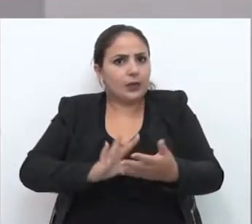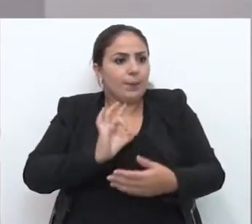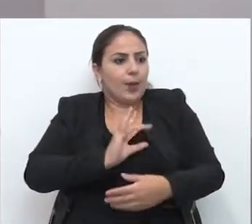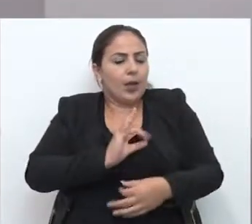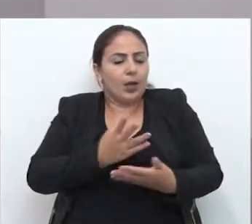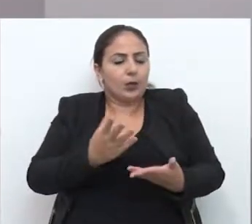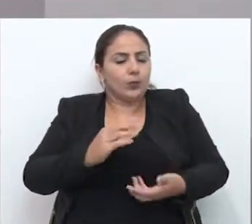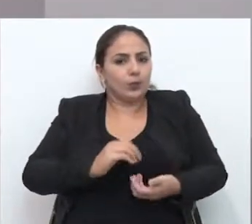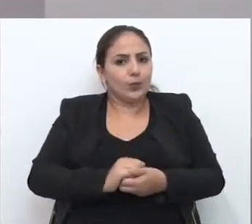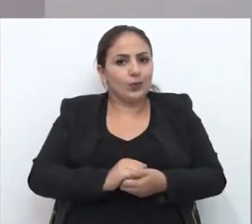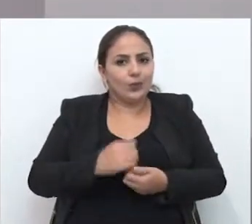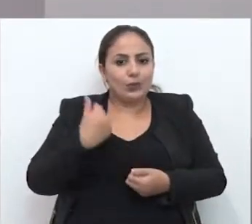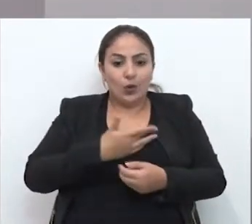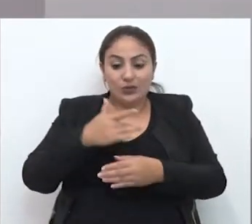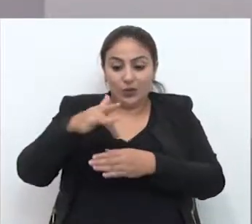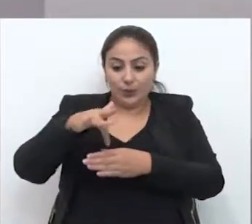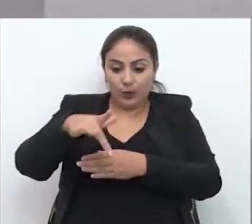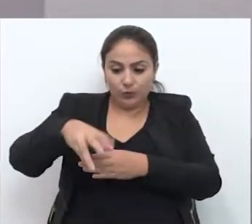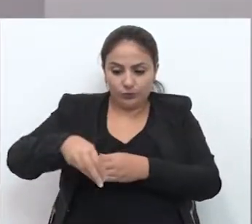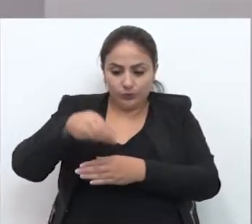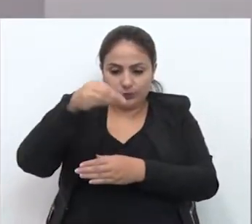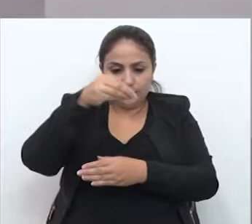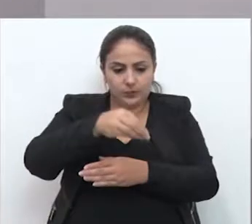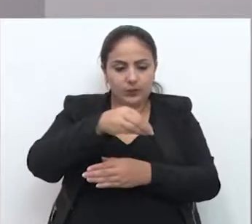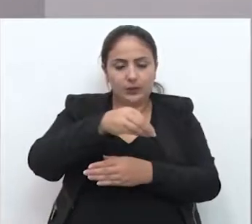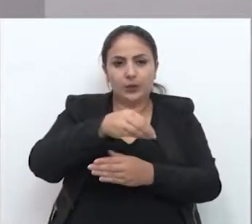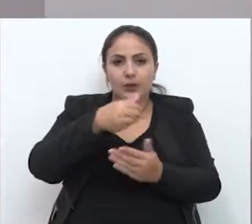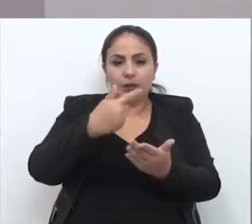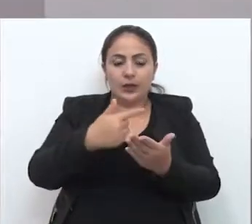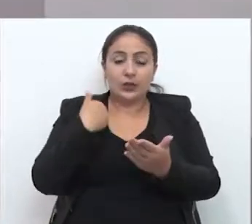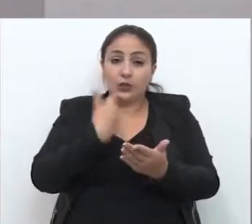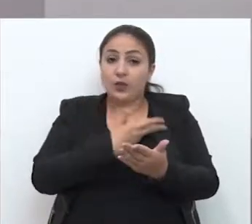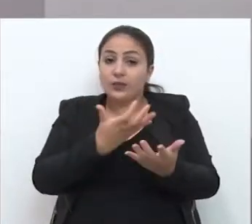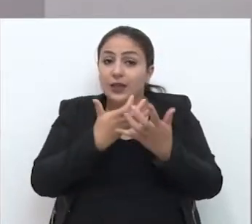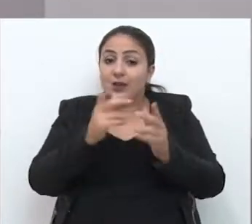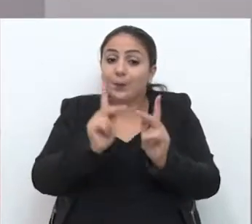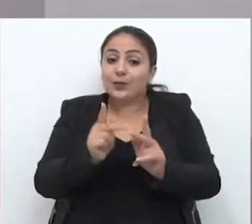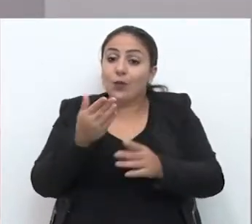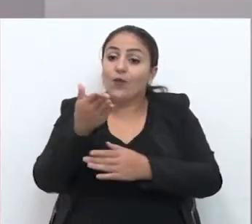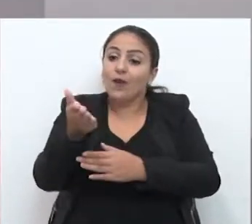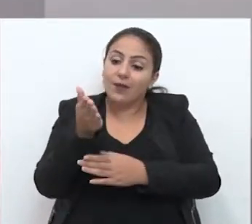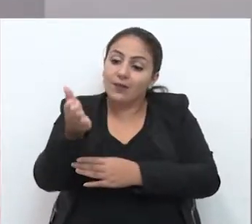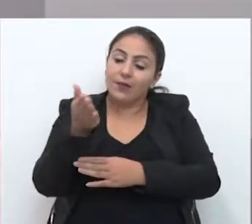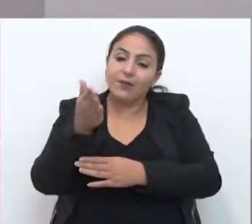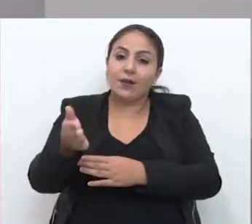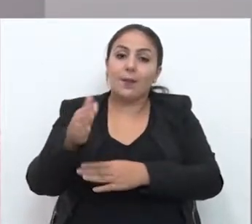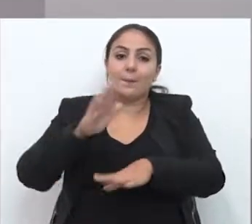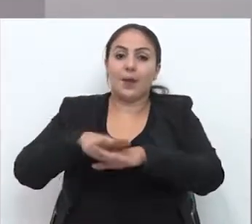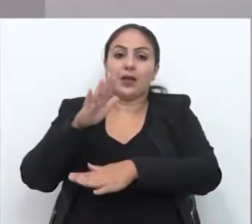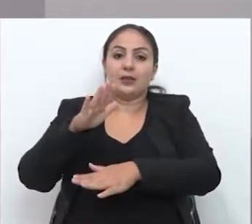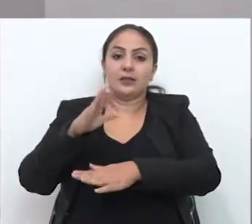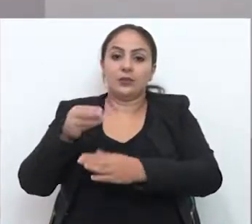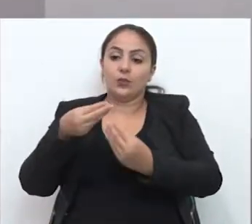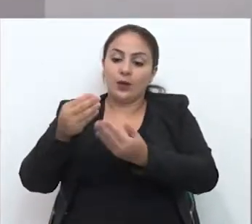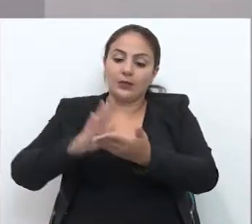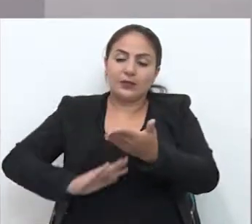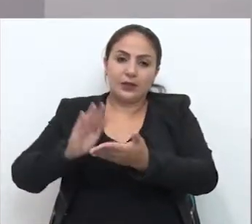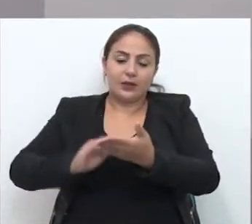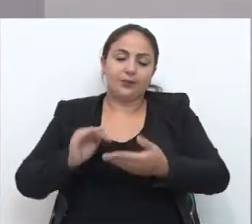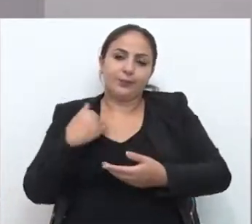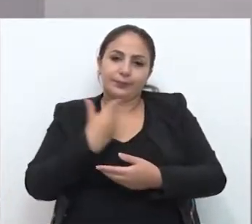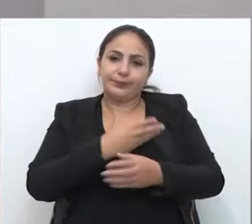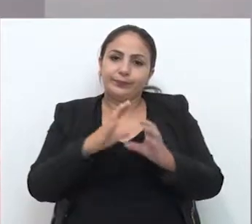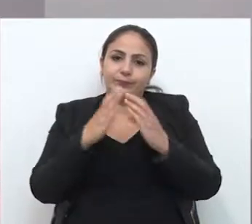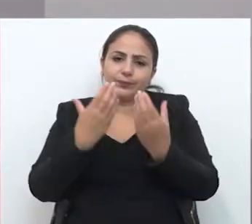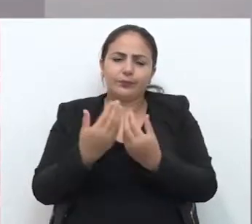eu estou desarquivando esse nosso projeto agora, que eu quero que as pessoas cada vez vão doar mais sangue para a nossa